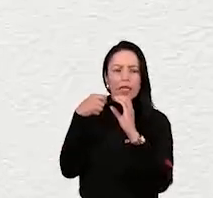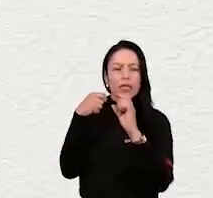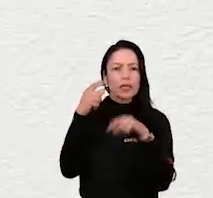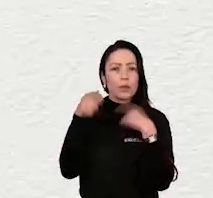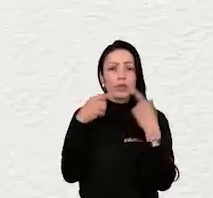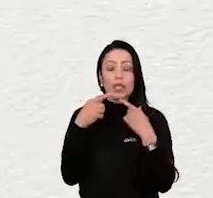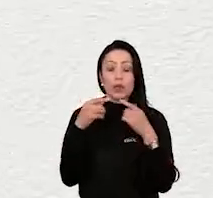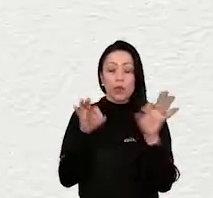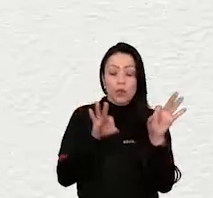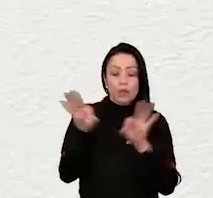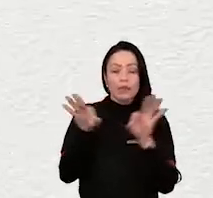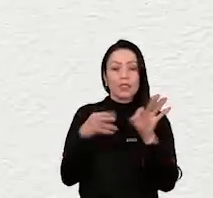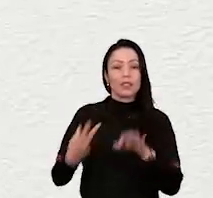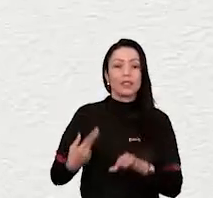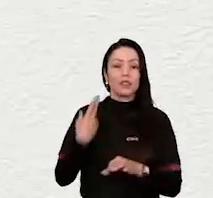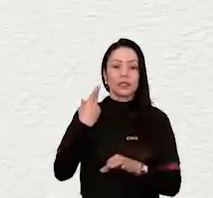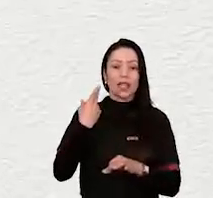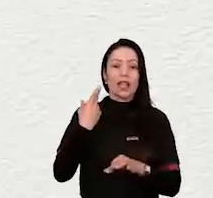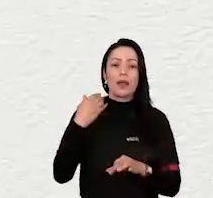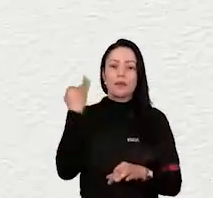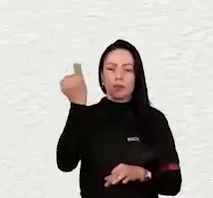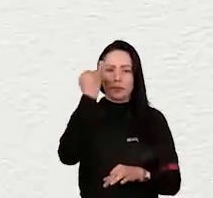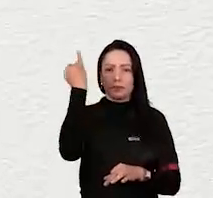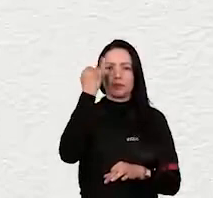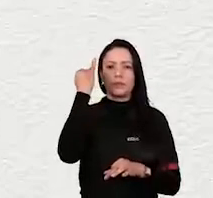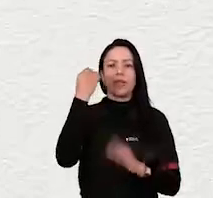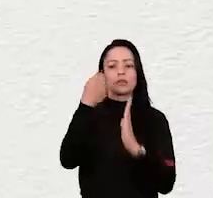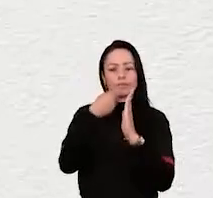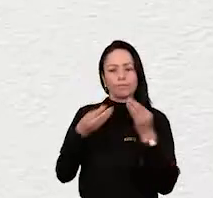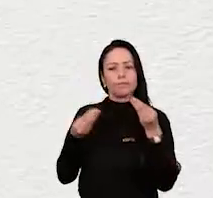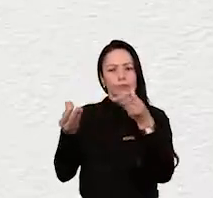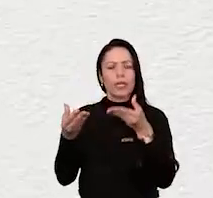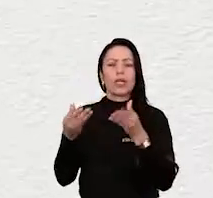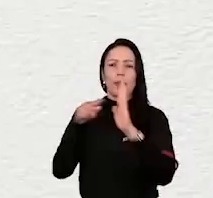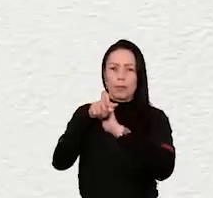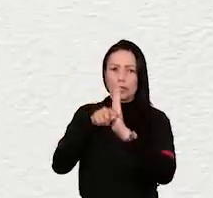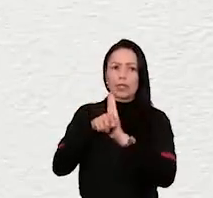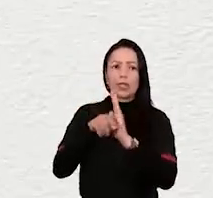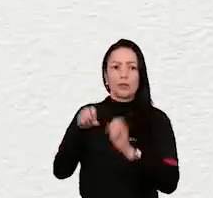uma cirurgia, né, é importante encaminhar para a cirurgia, é importante um exame de